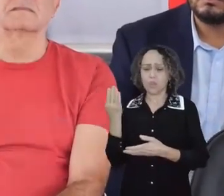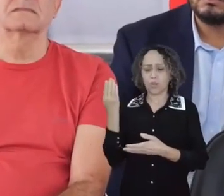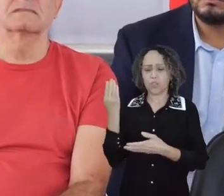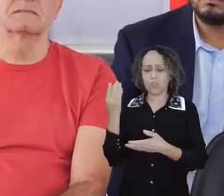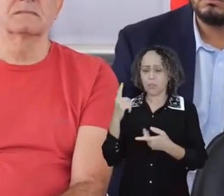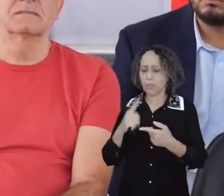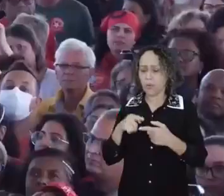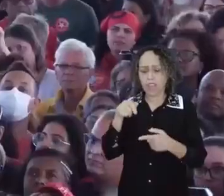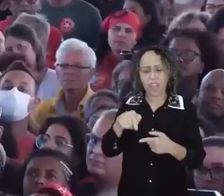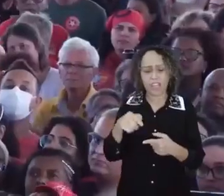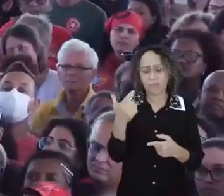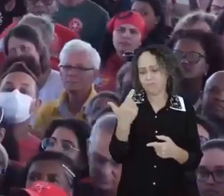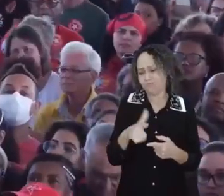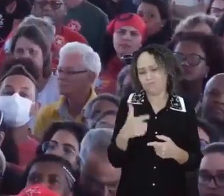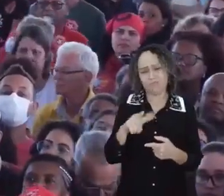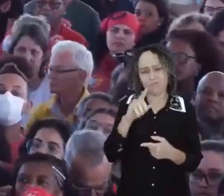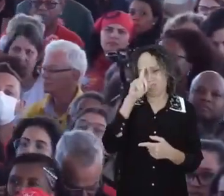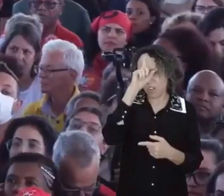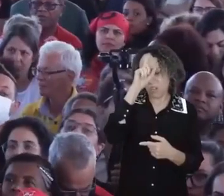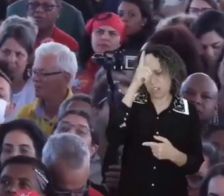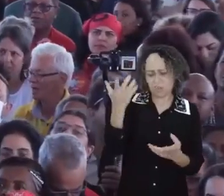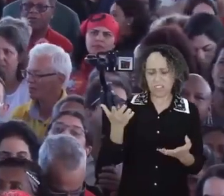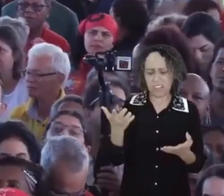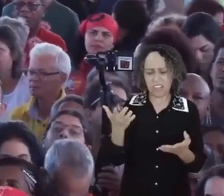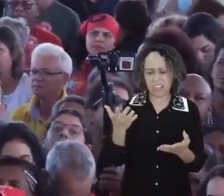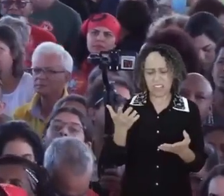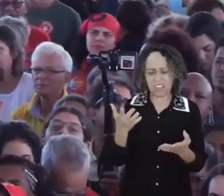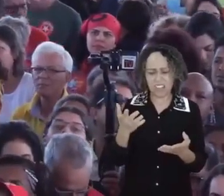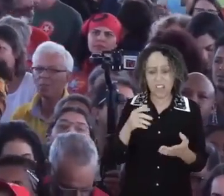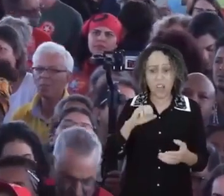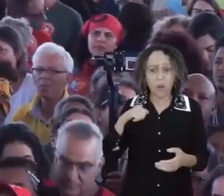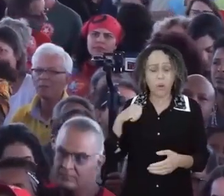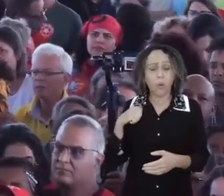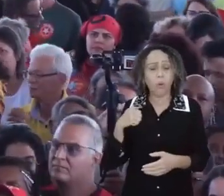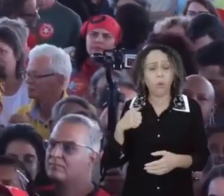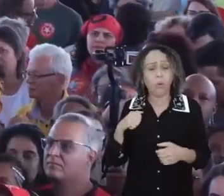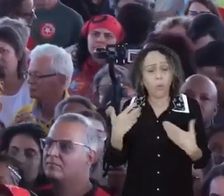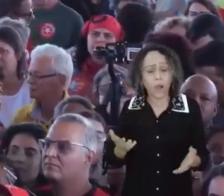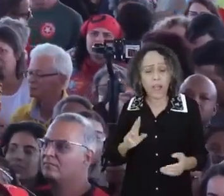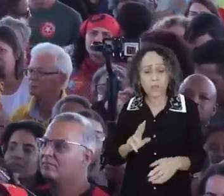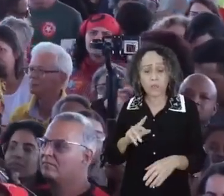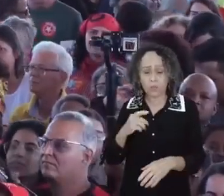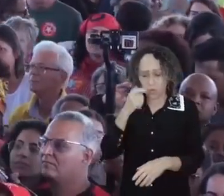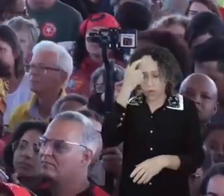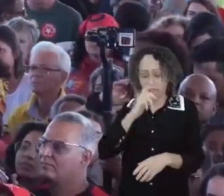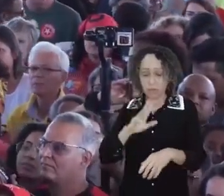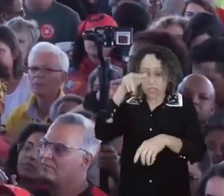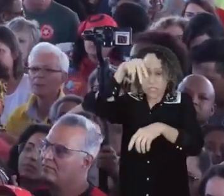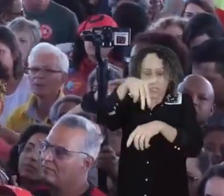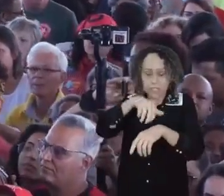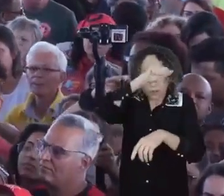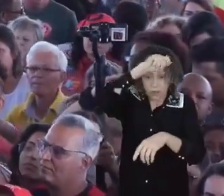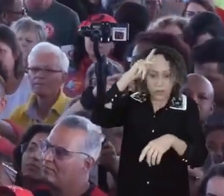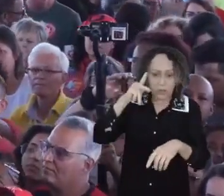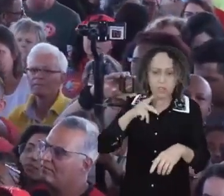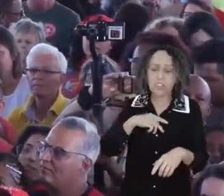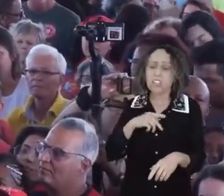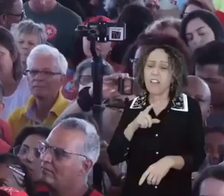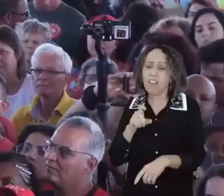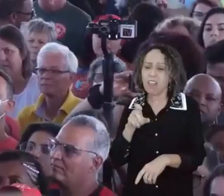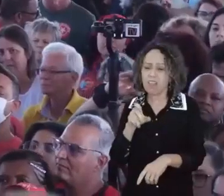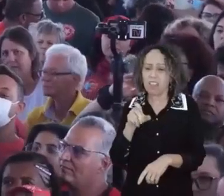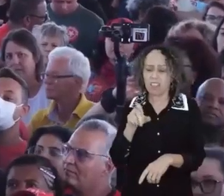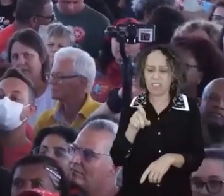tinha escorpião dentro da maternidade. Tinha que ter um exército para caçar os escorpião, para não morder nas